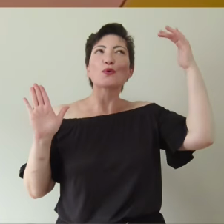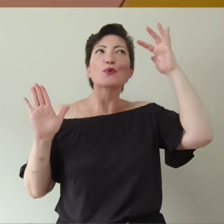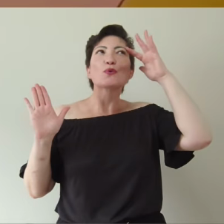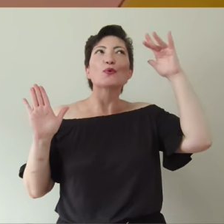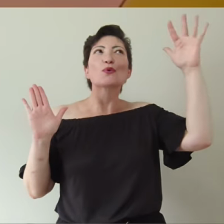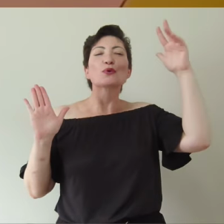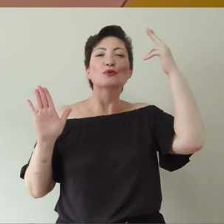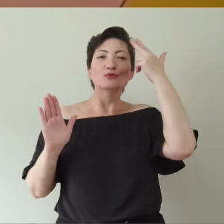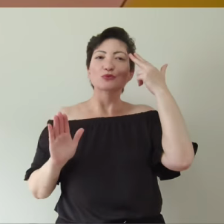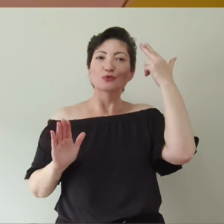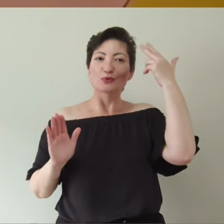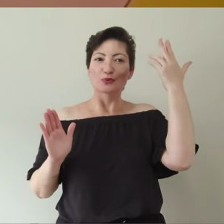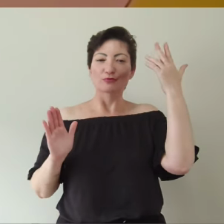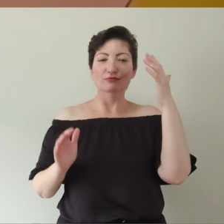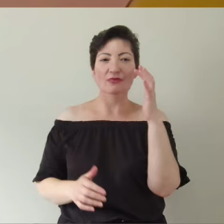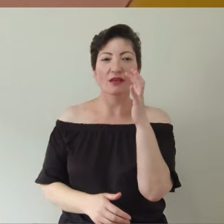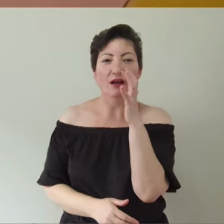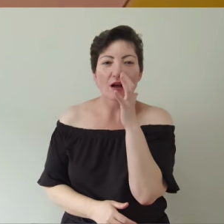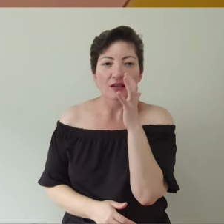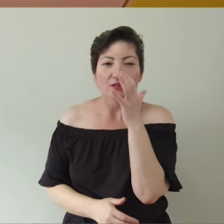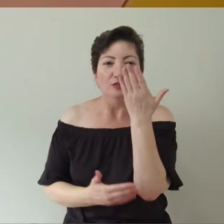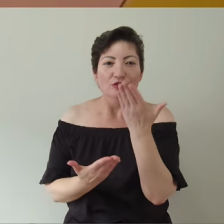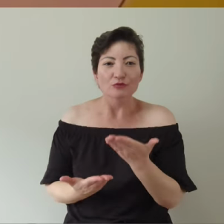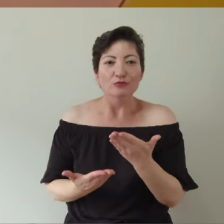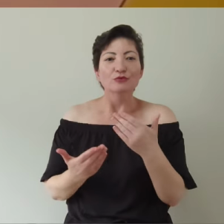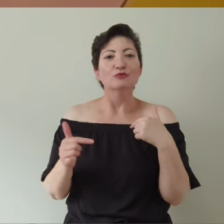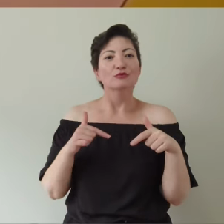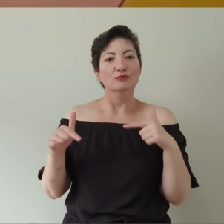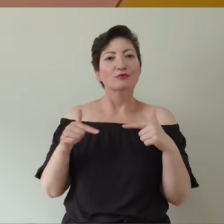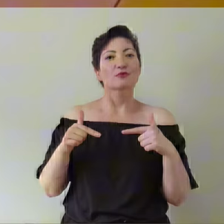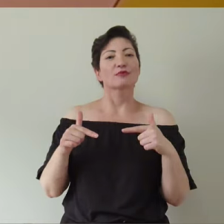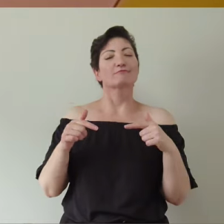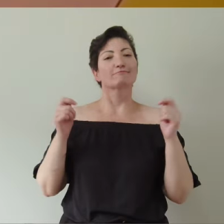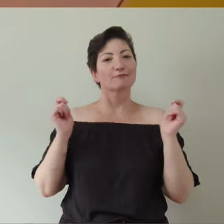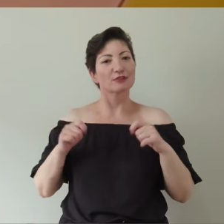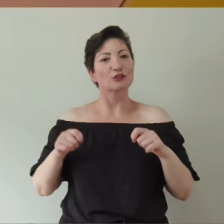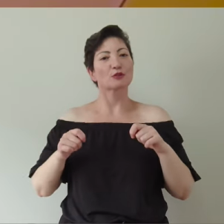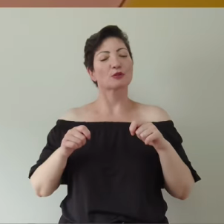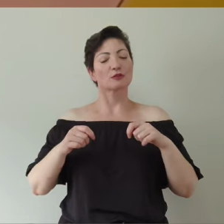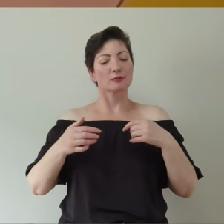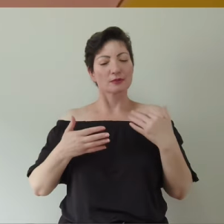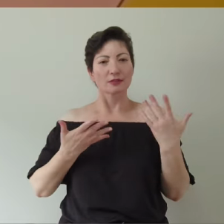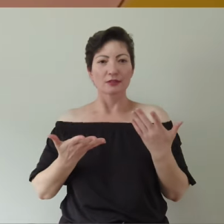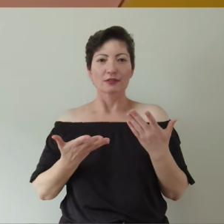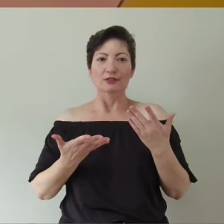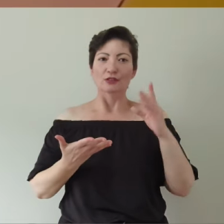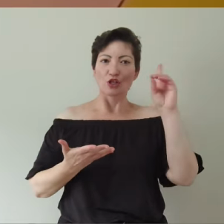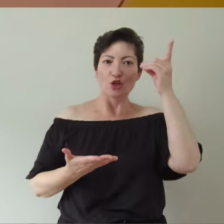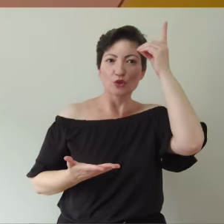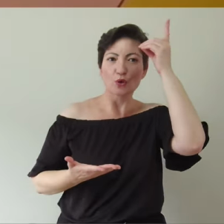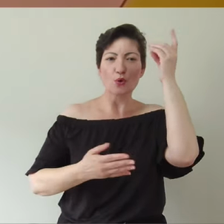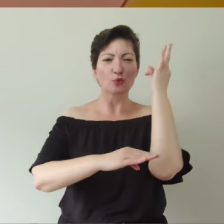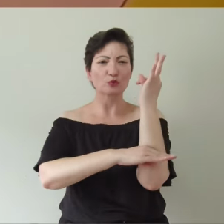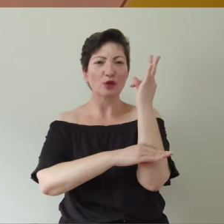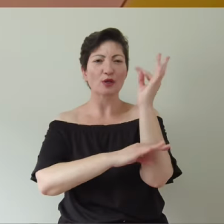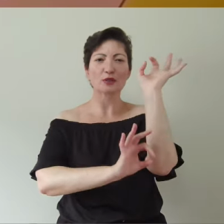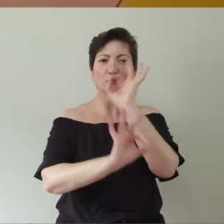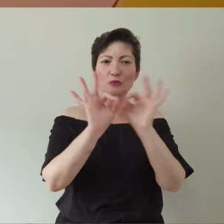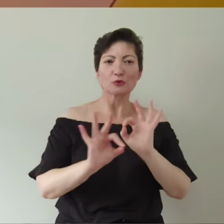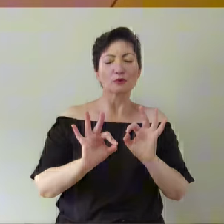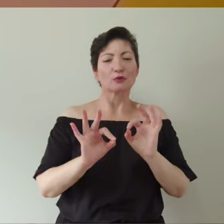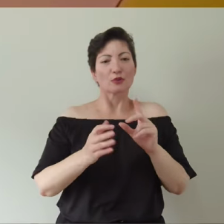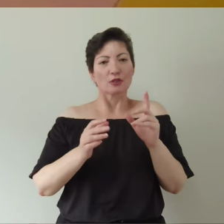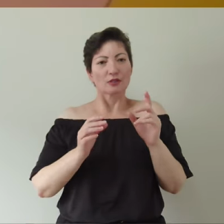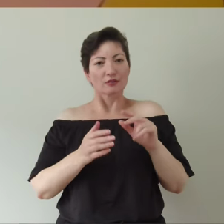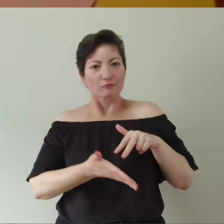sou atriz, mas eu admiro quem trabalha com isso, porque tem que ter muita persistência, muito talento, muita técnica, muita perseverança. E